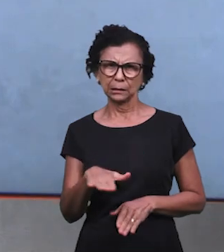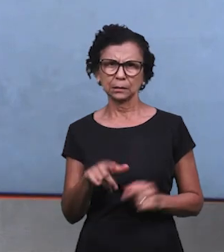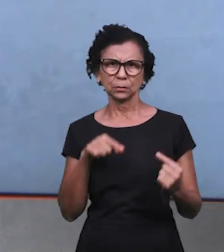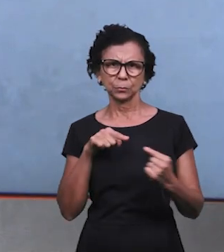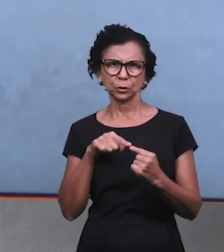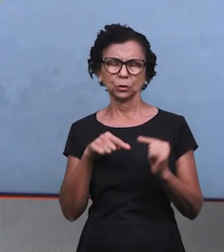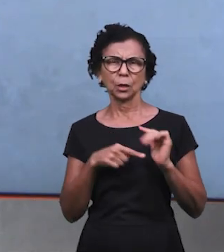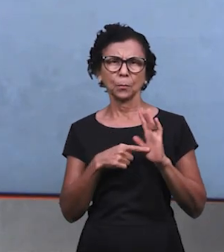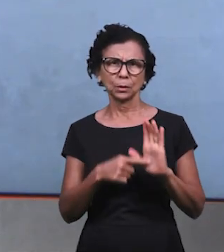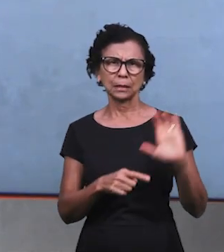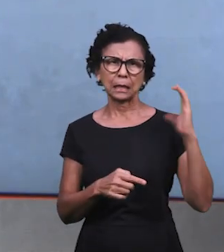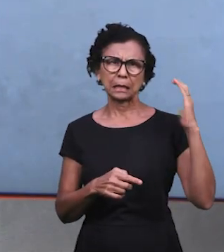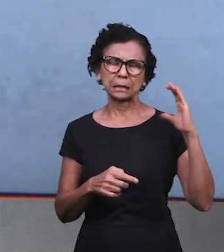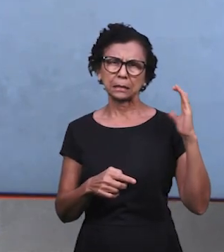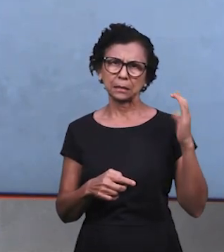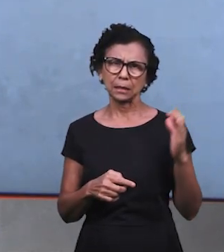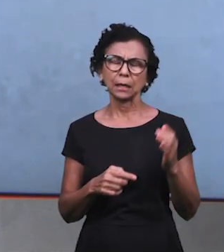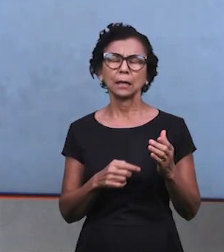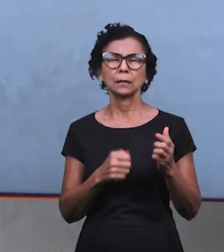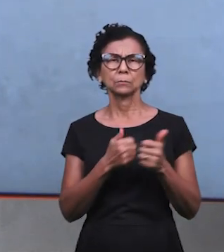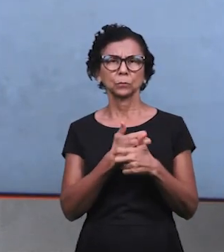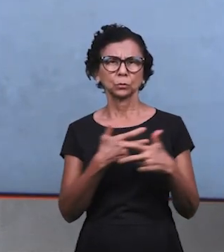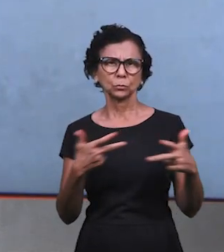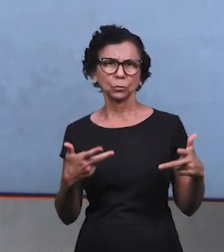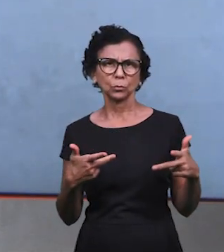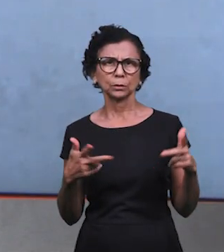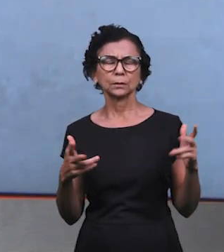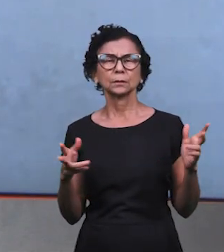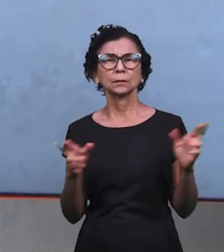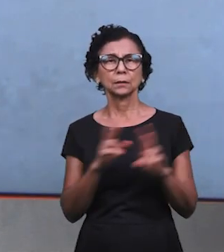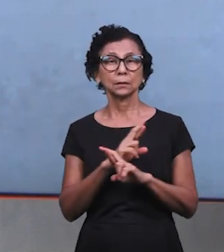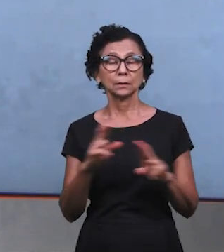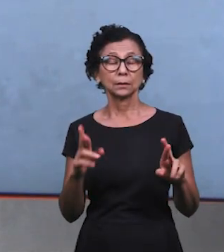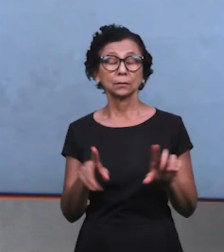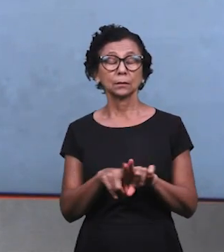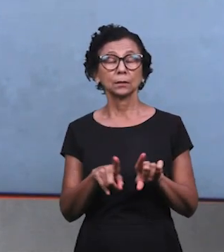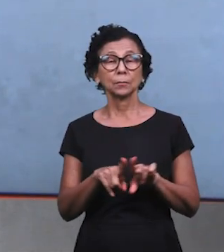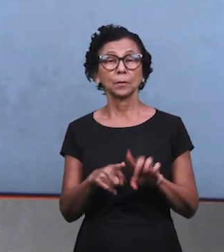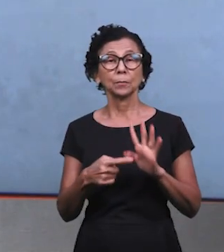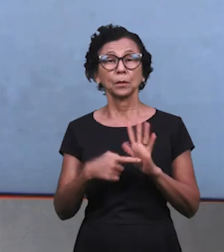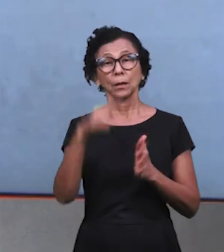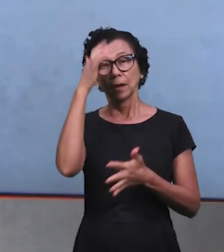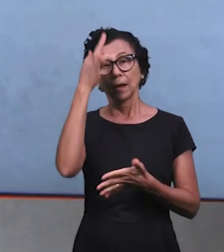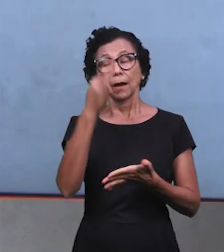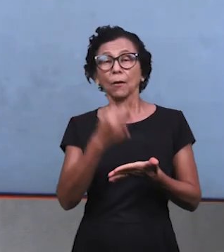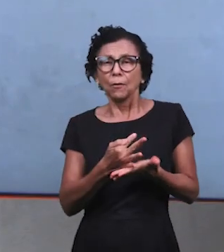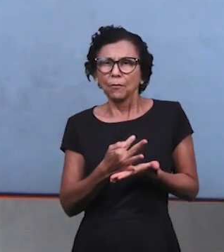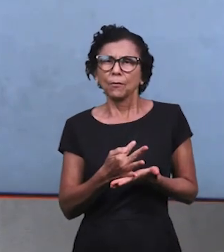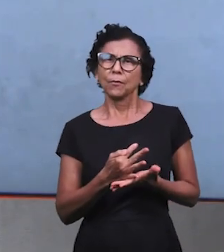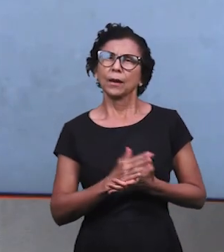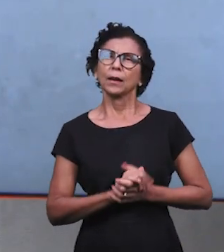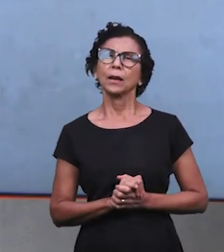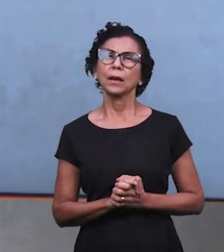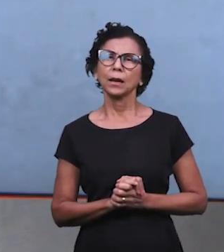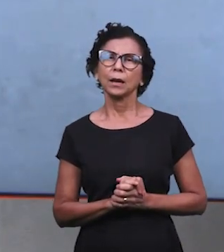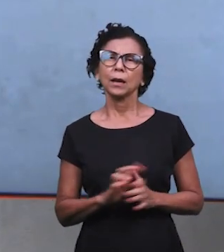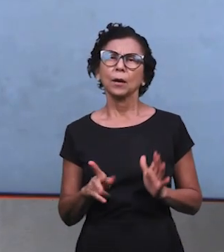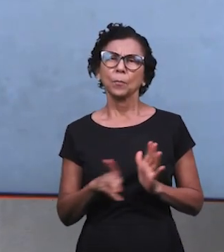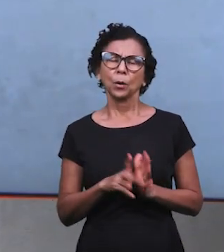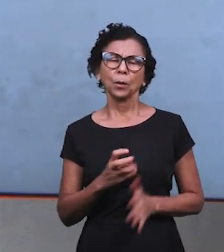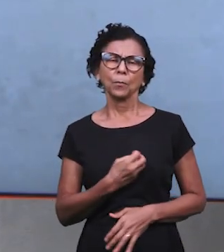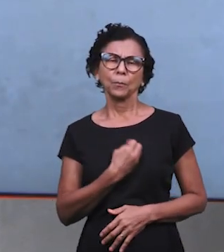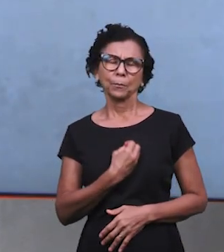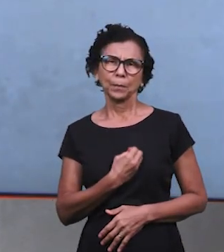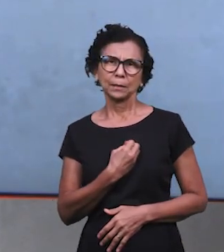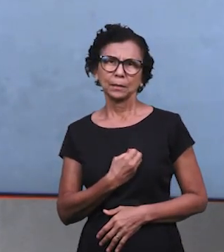parte científica, aquilo que são os experimentos científicos, mas também mostrar que a fé, ela faz parte da nossa vida e a ciência e a fé ela não